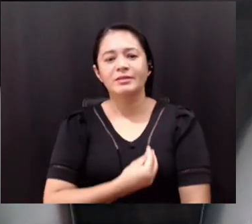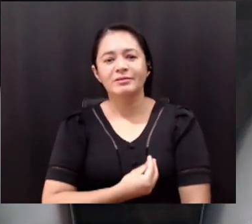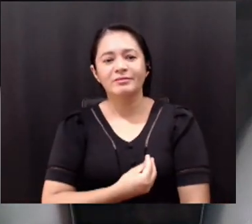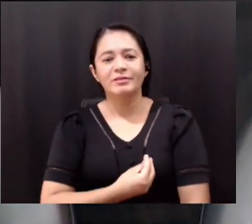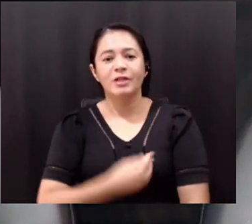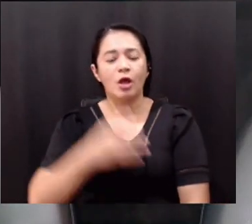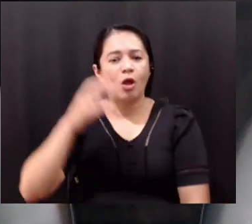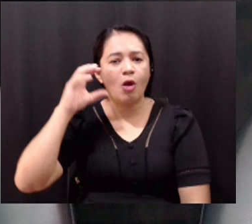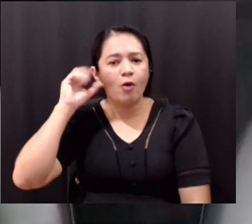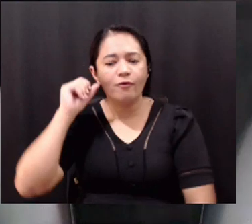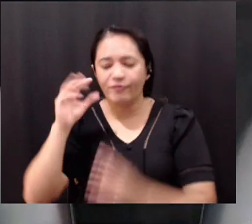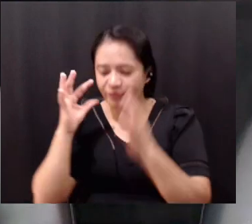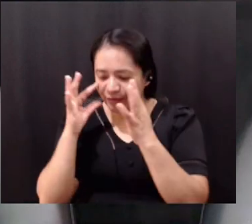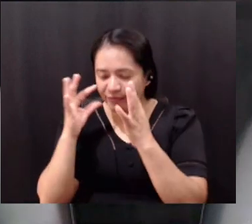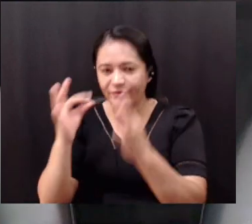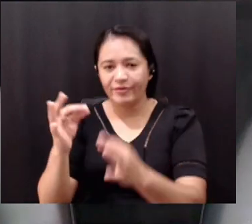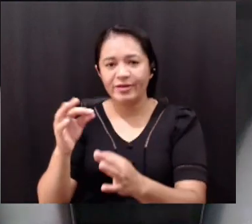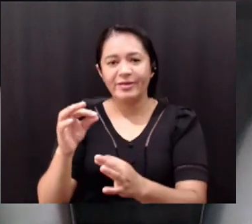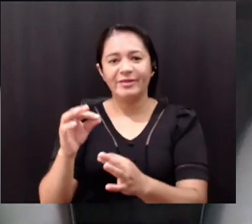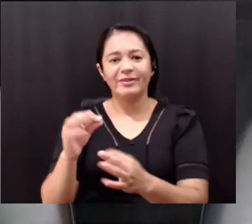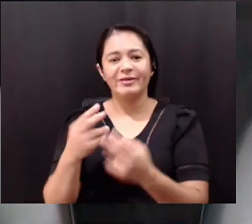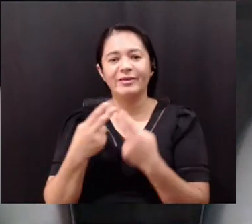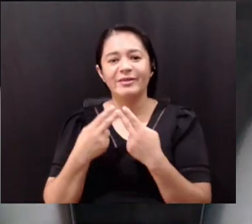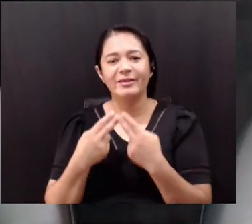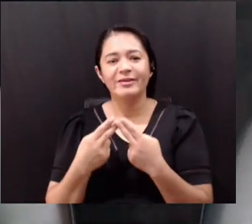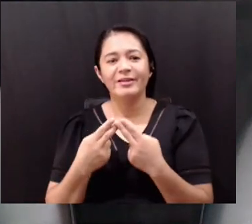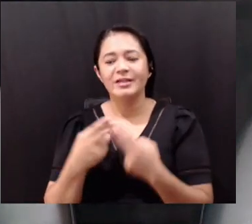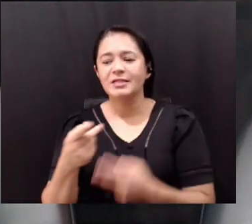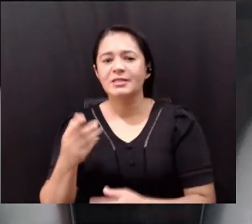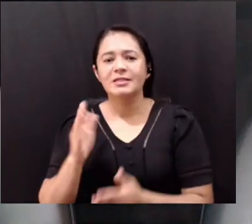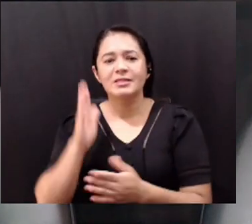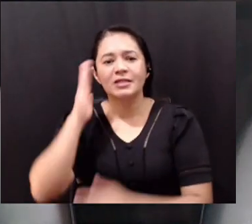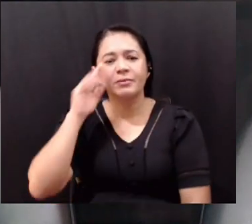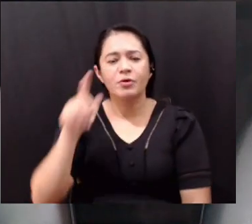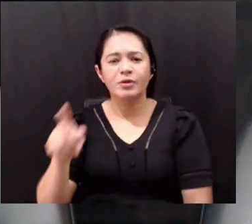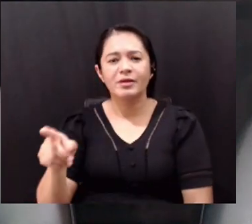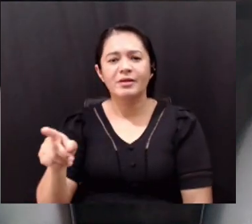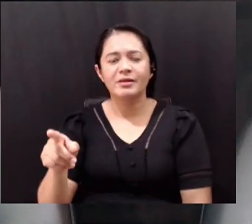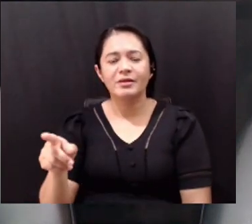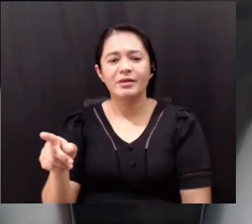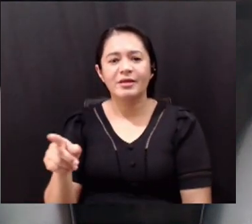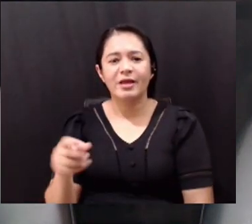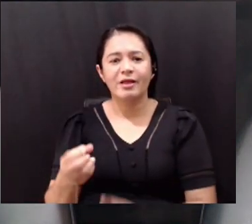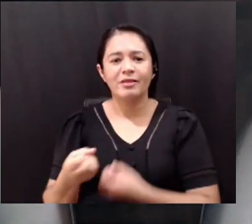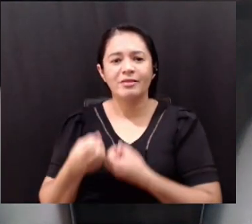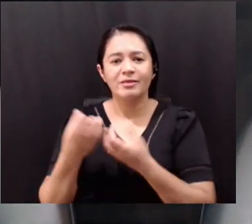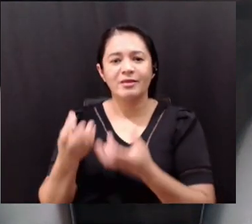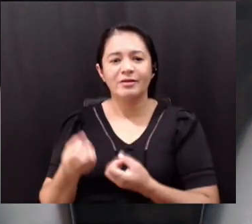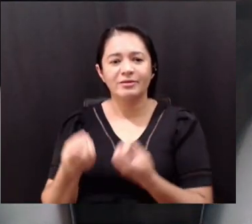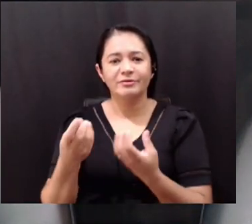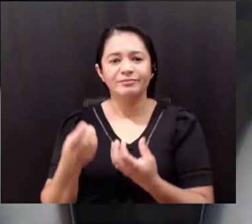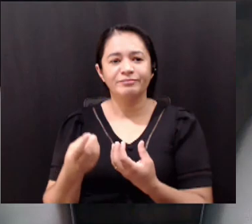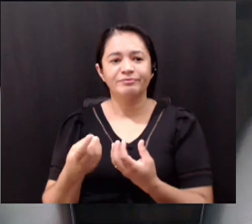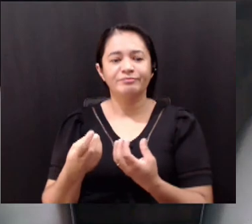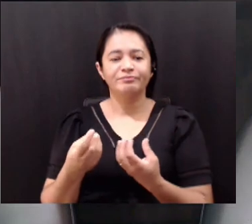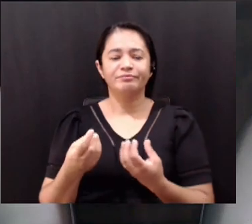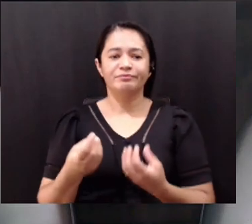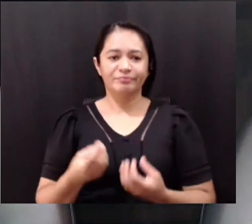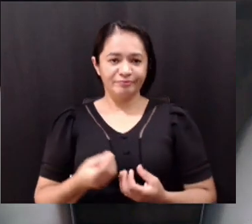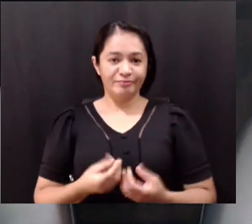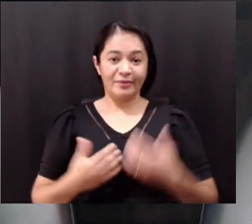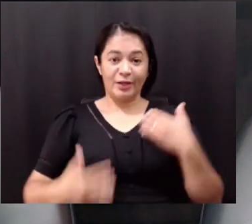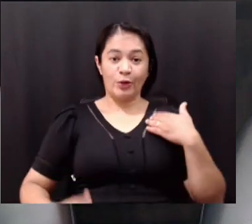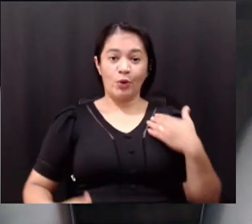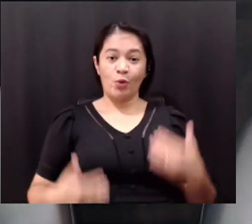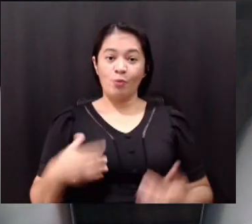saber o que aquelas palavras despertam internamente, né, no corpo delas,